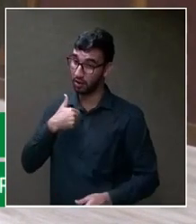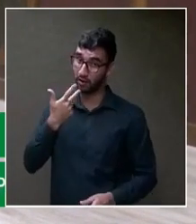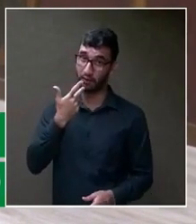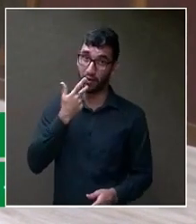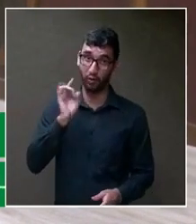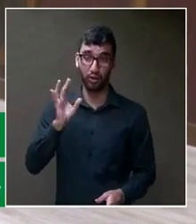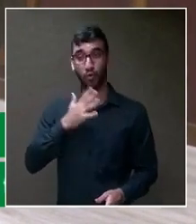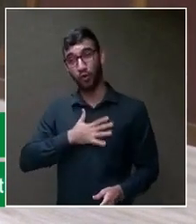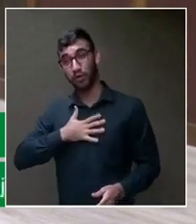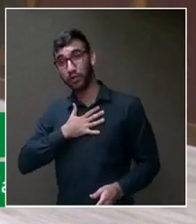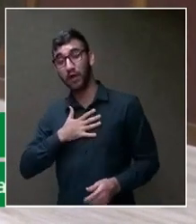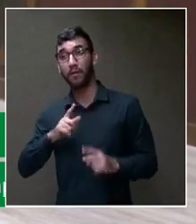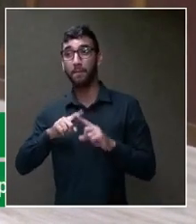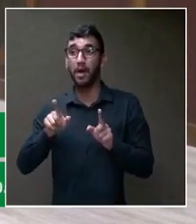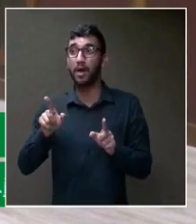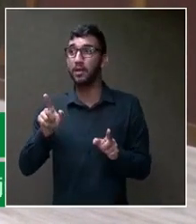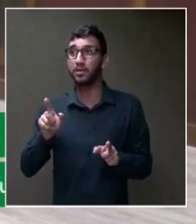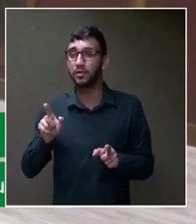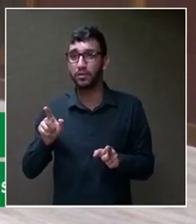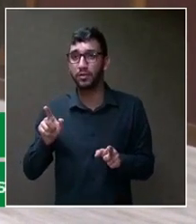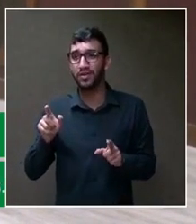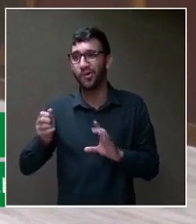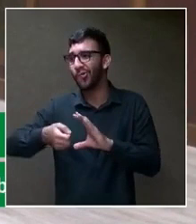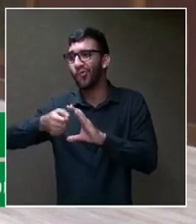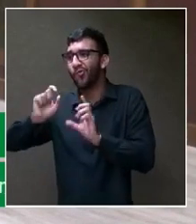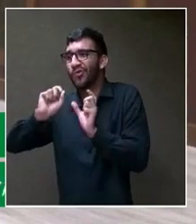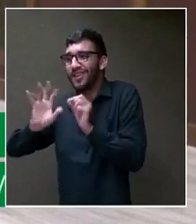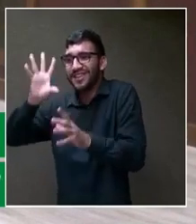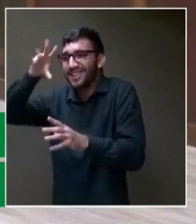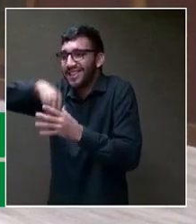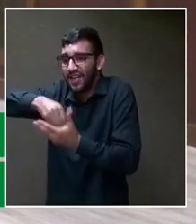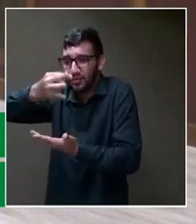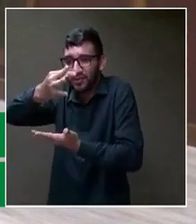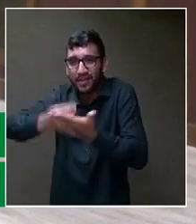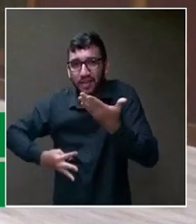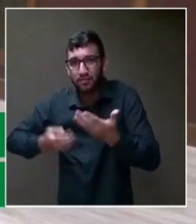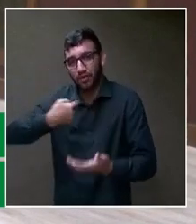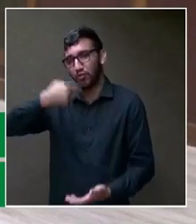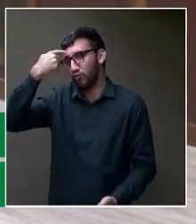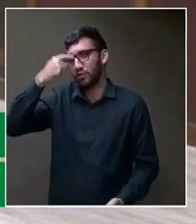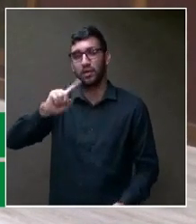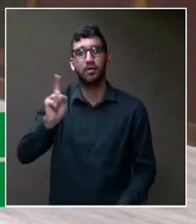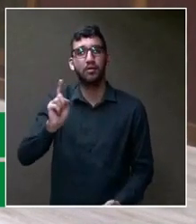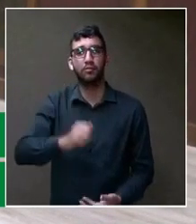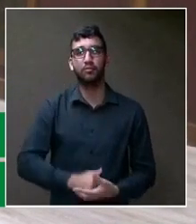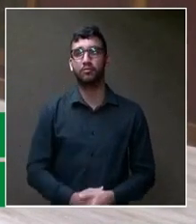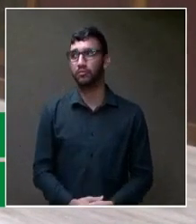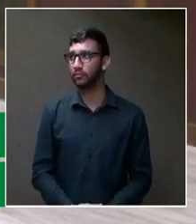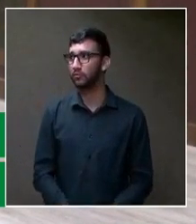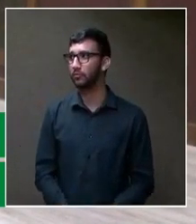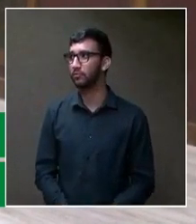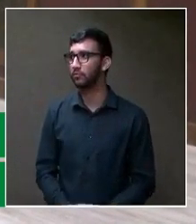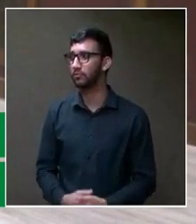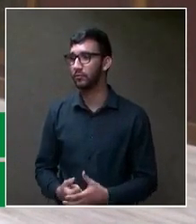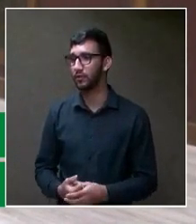comentou que gostava dele, mas... Que o teu, qual foi a conversa, eu não sei dizer, não.